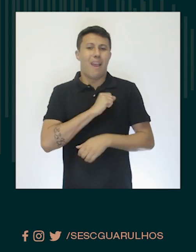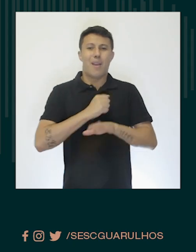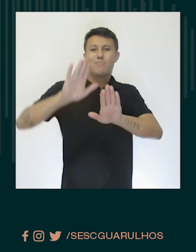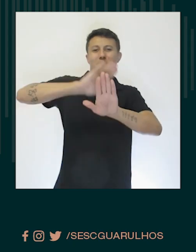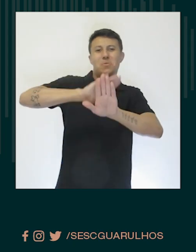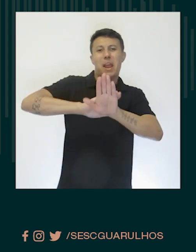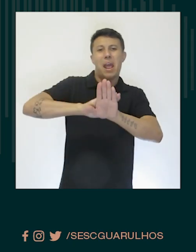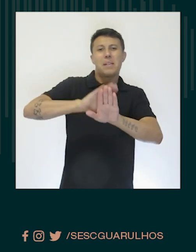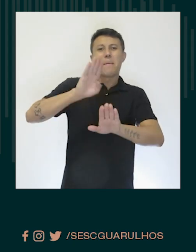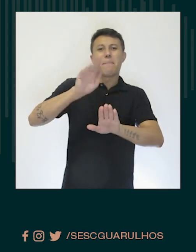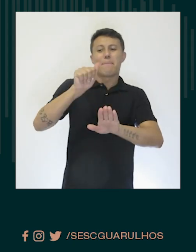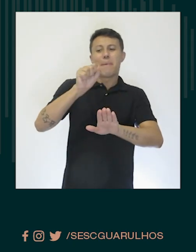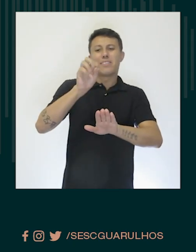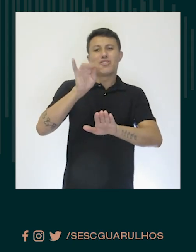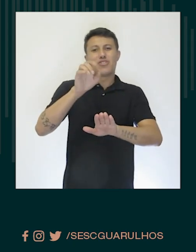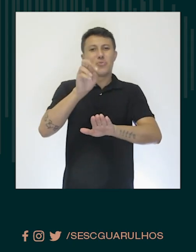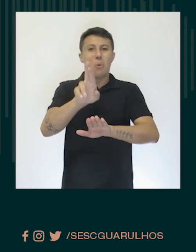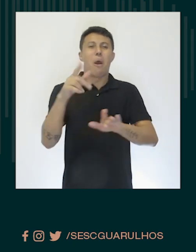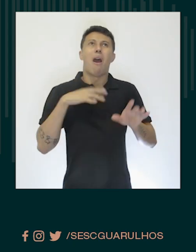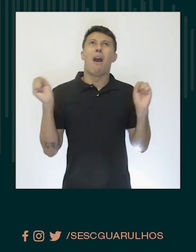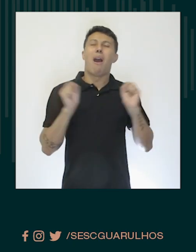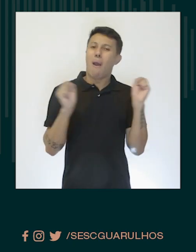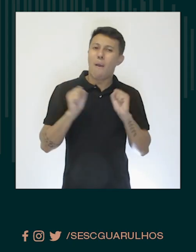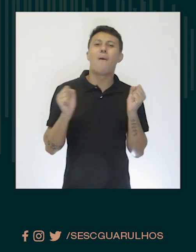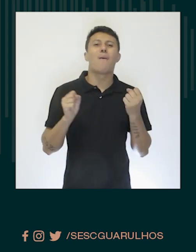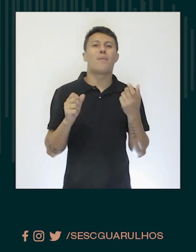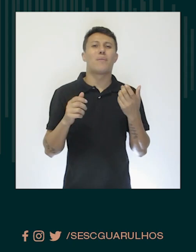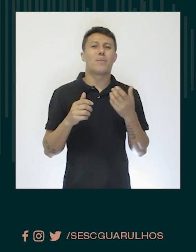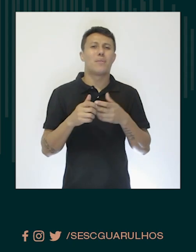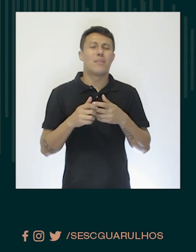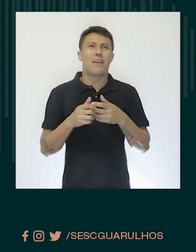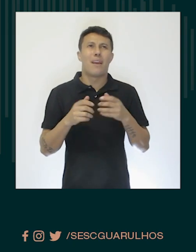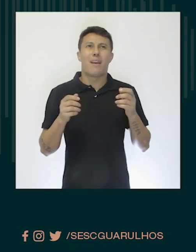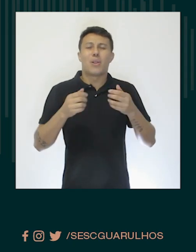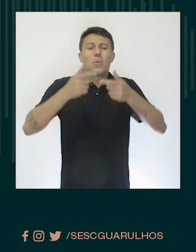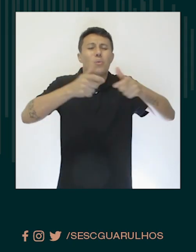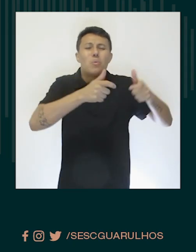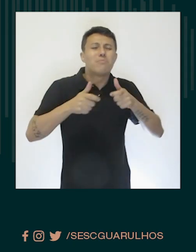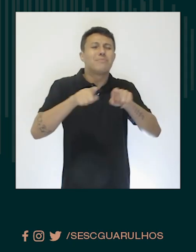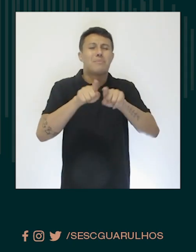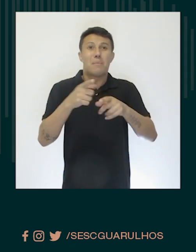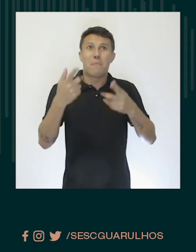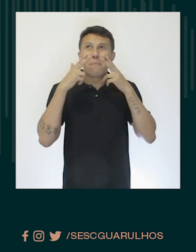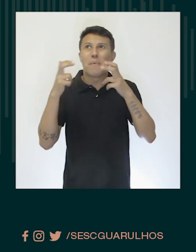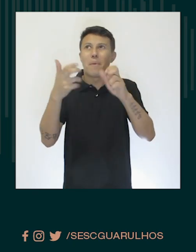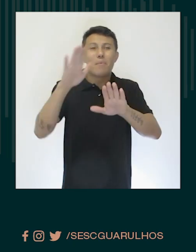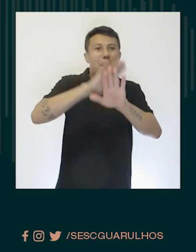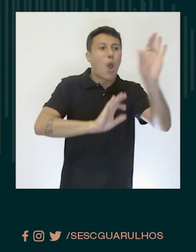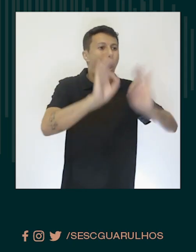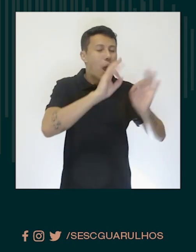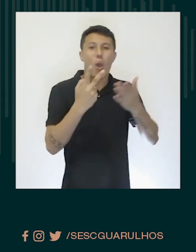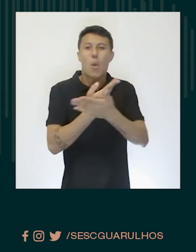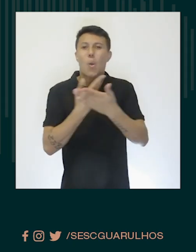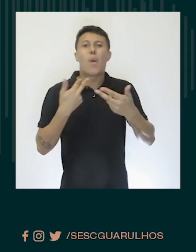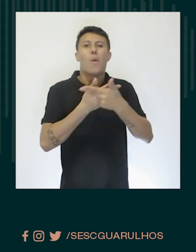amo backstage, eu amo registrar aquele momento único ali, antes das coisas acontecerem, seja